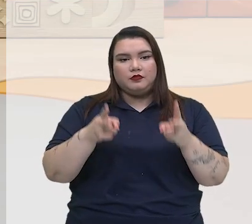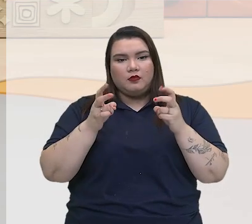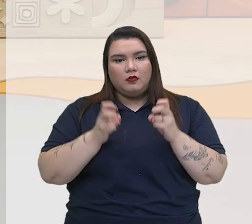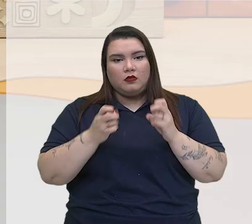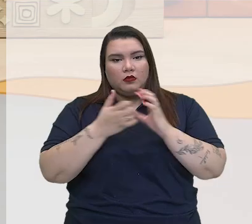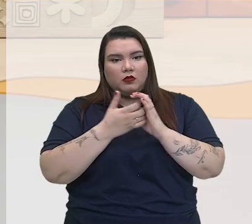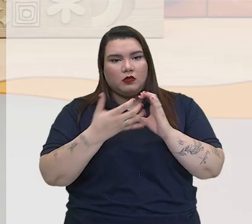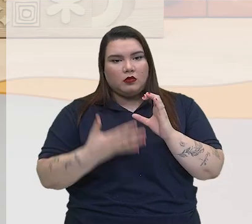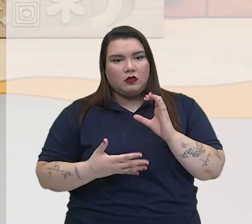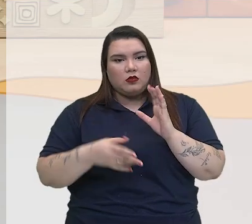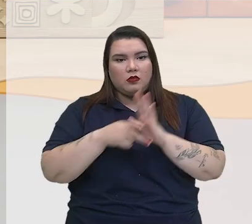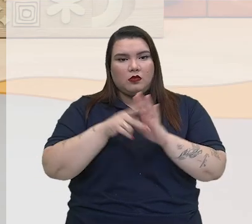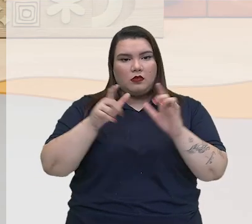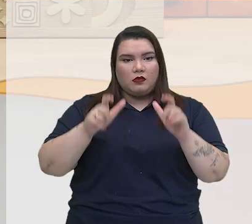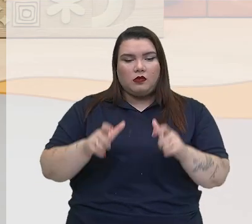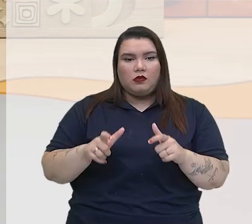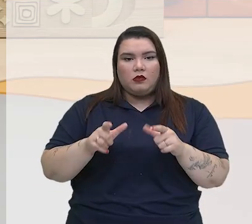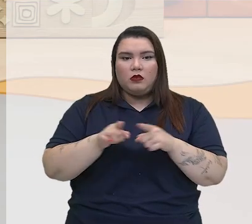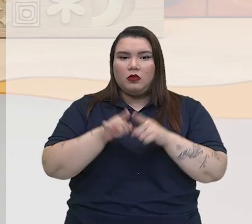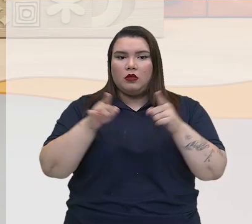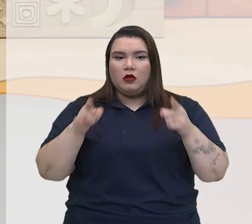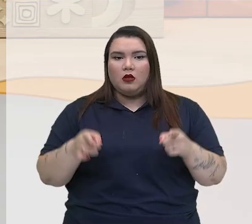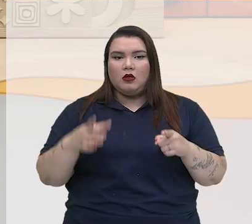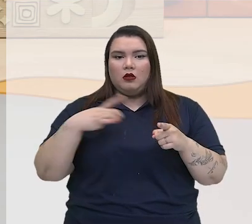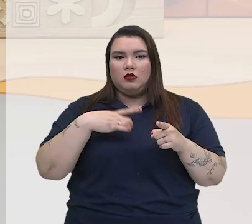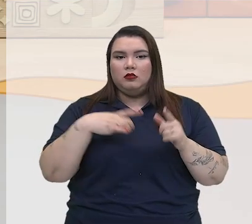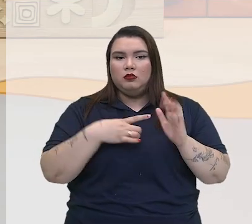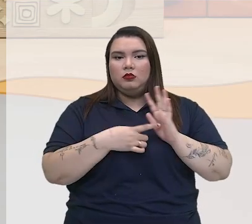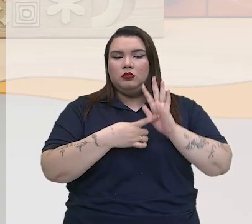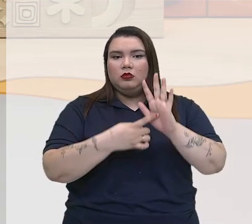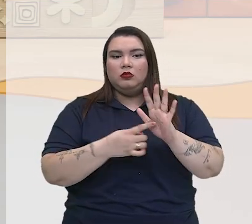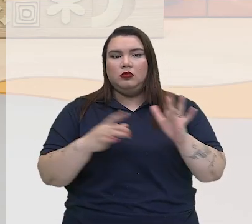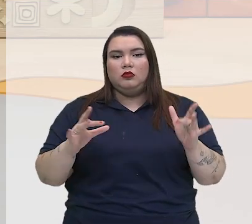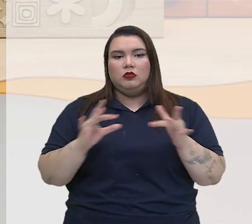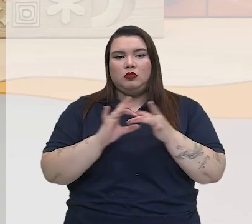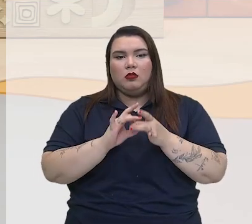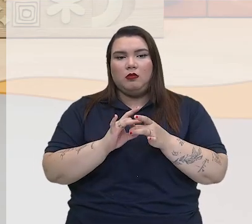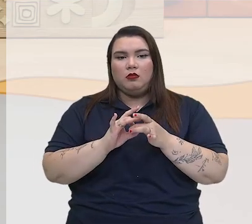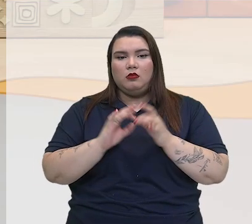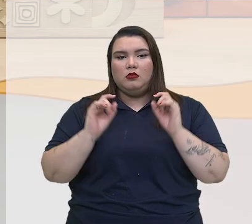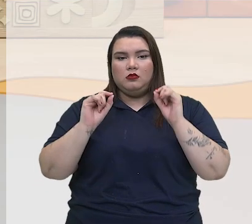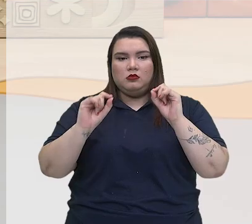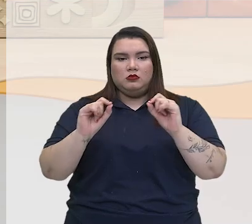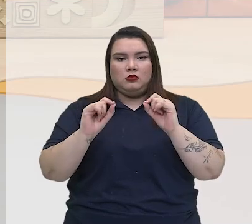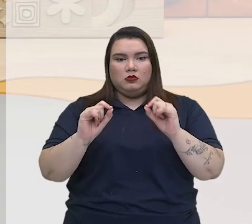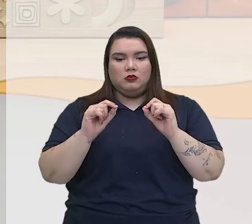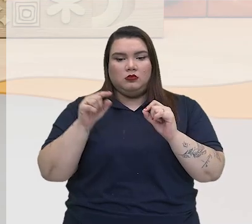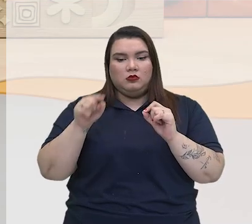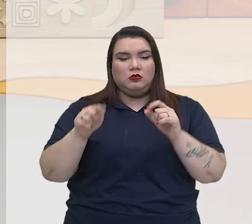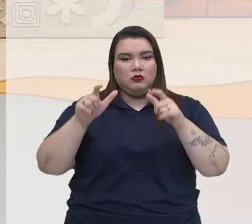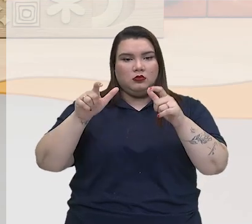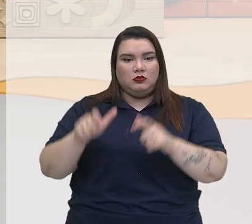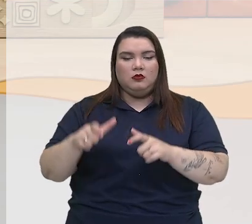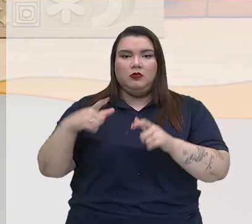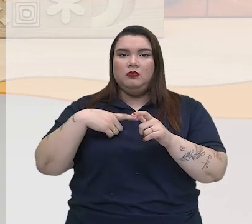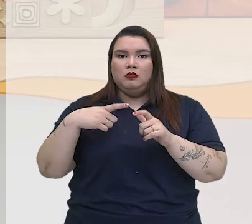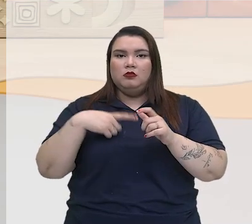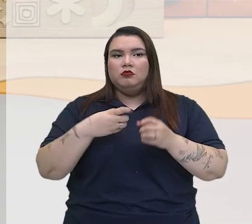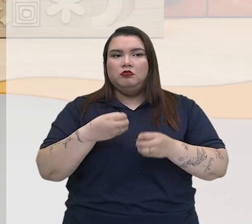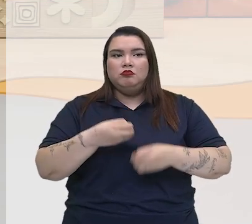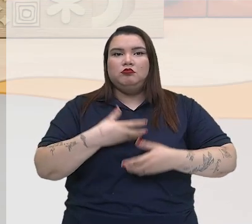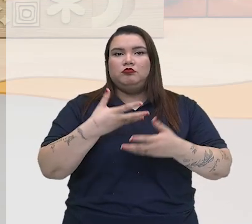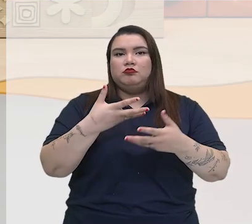as características desse lugar. Mas ela vem trazendo ali aquilo que esse lugar